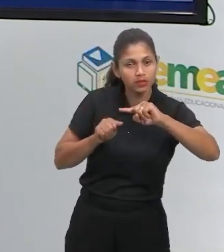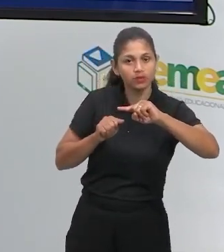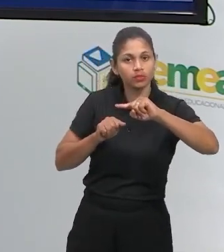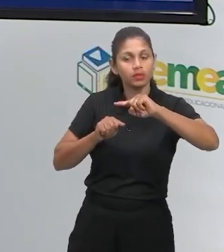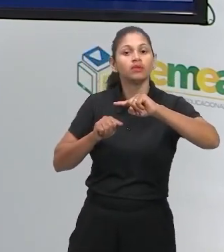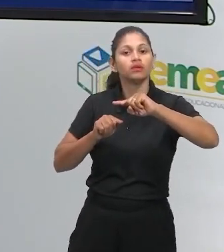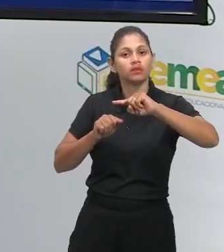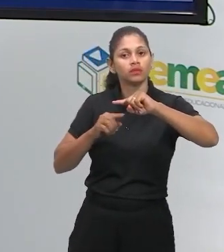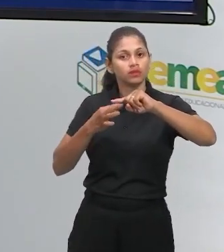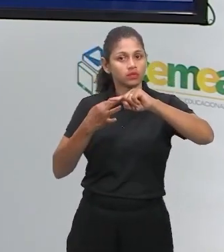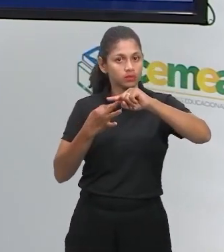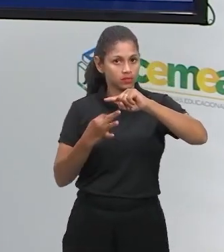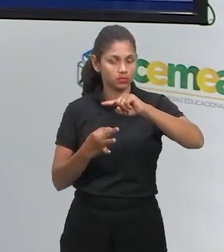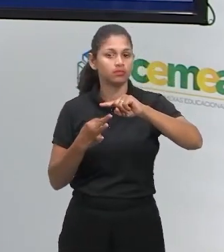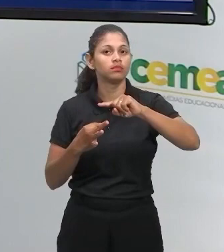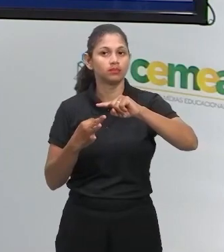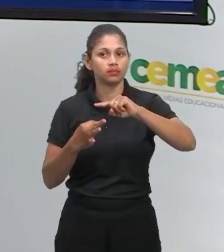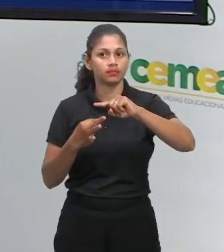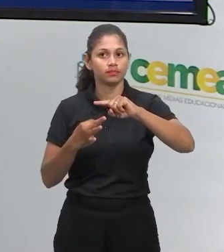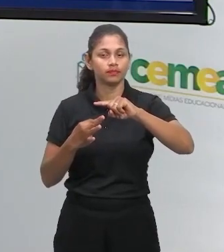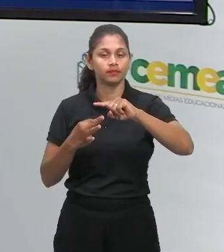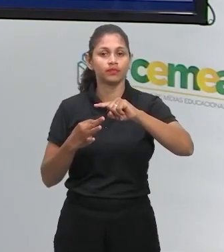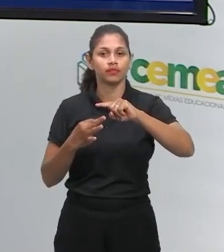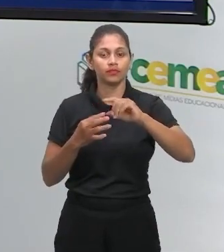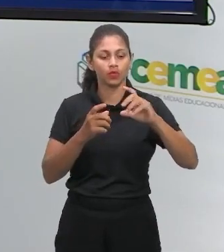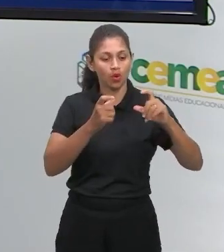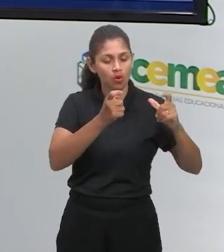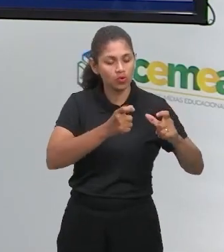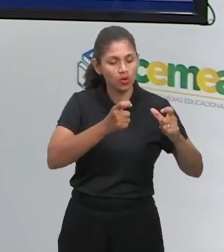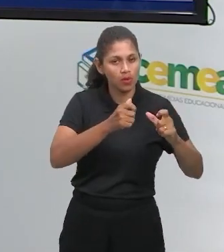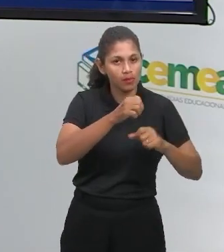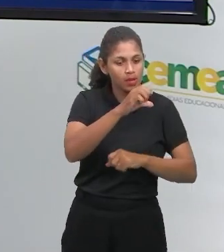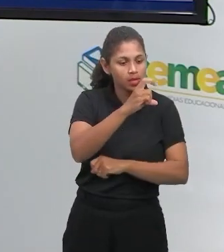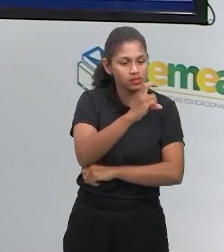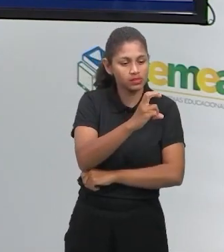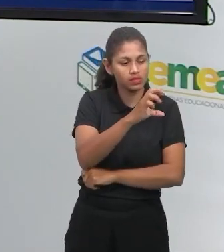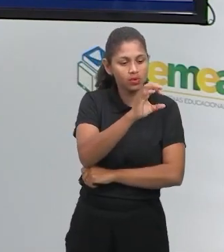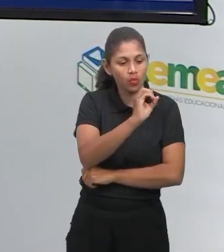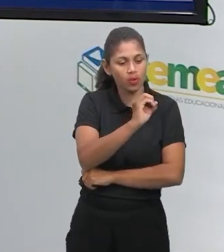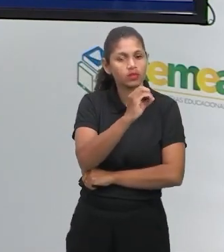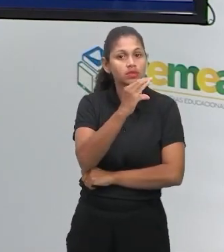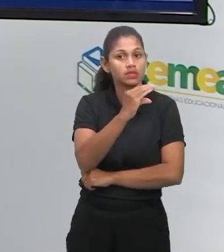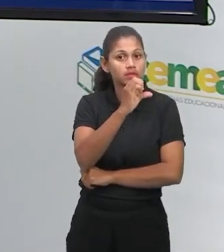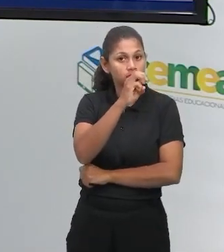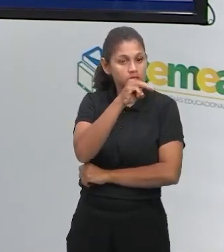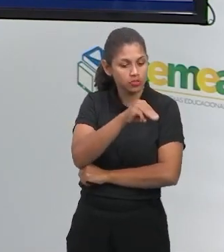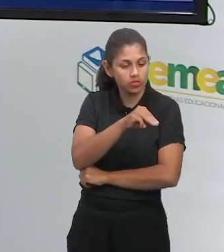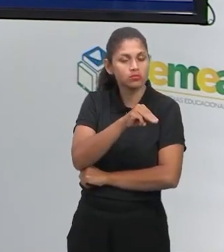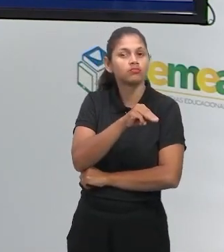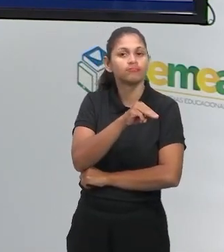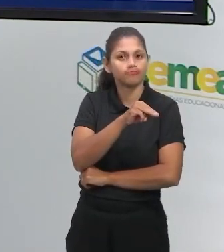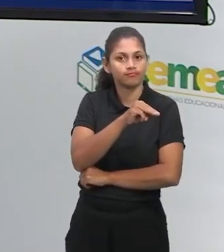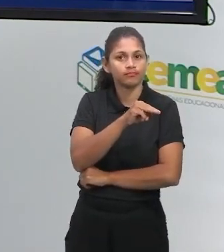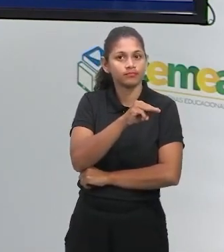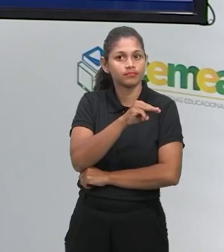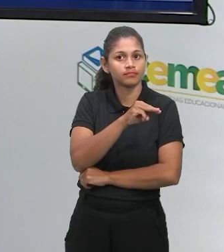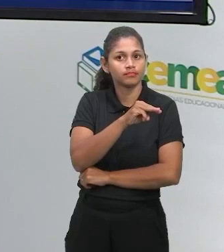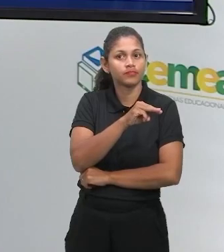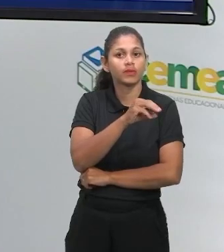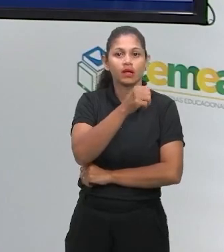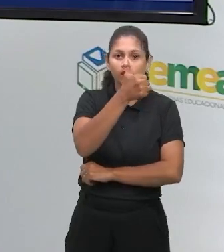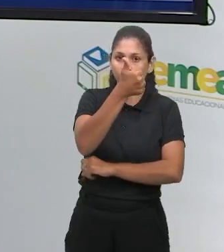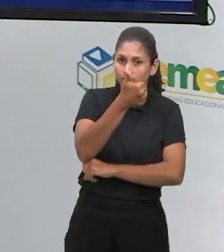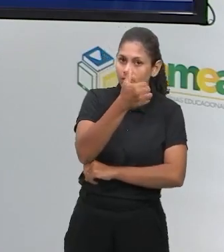tenho o quê? O espaço, que era 50 centímetros, né? Lembrando que centímetros é o quê? É 100, ou seja,